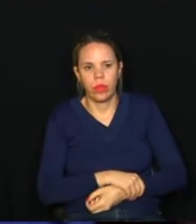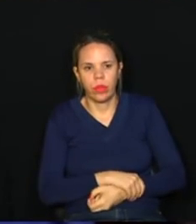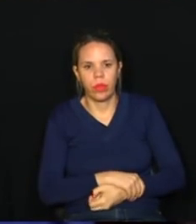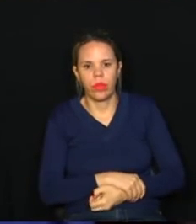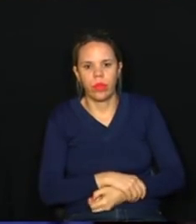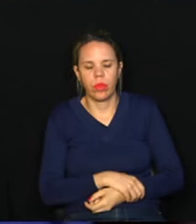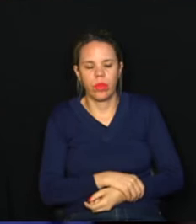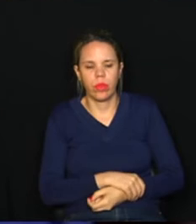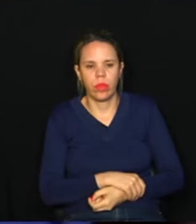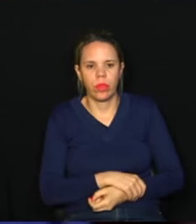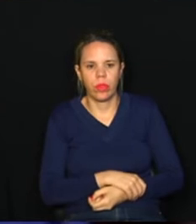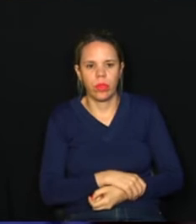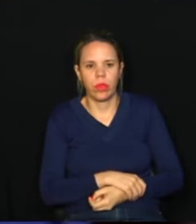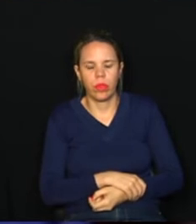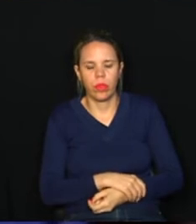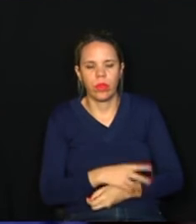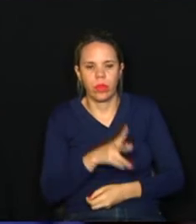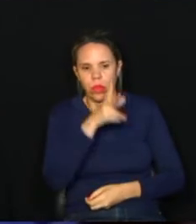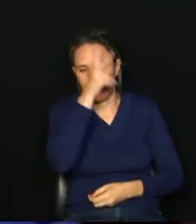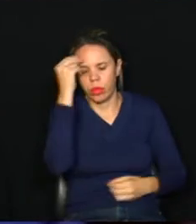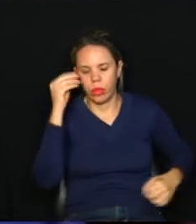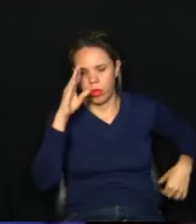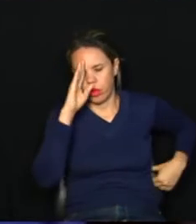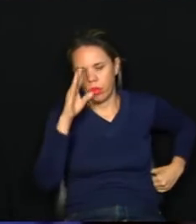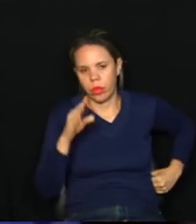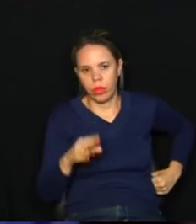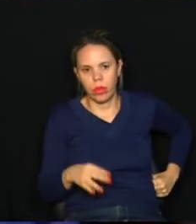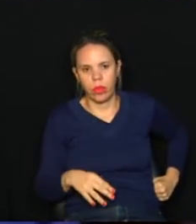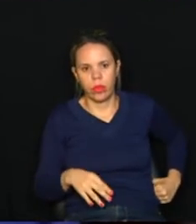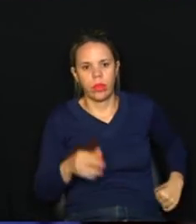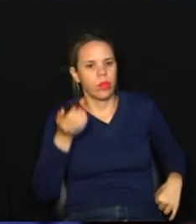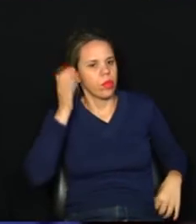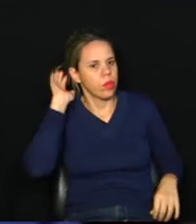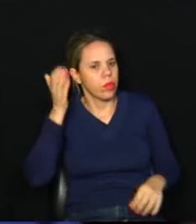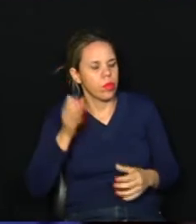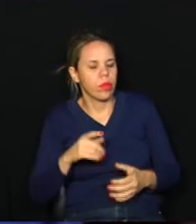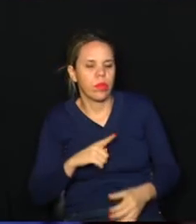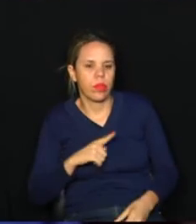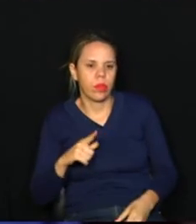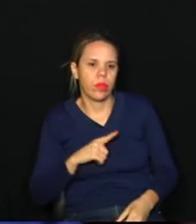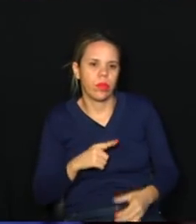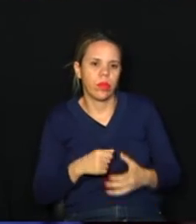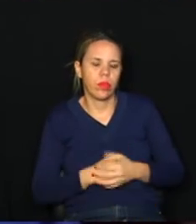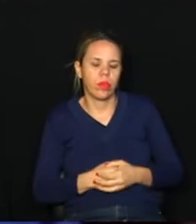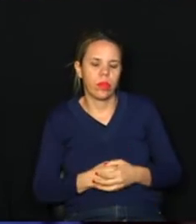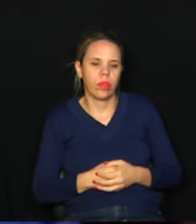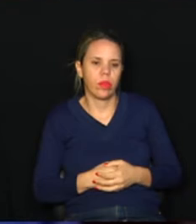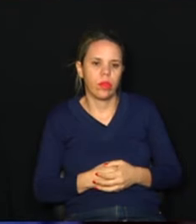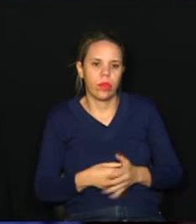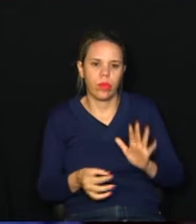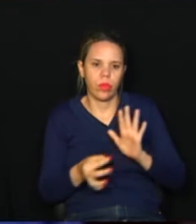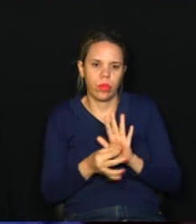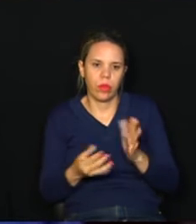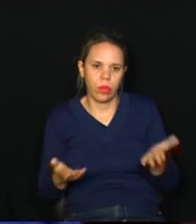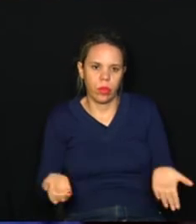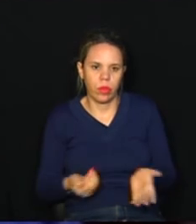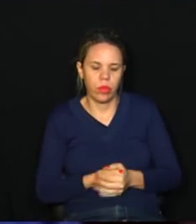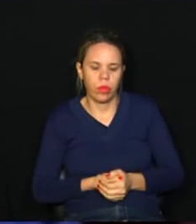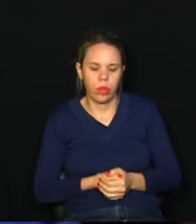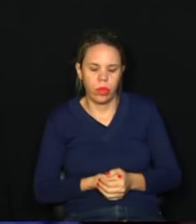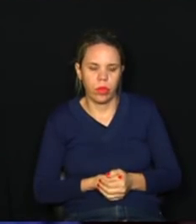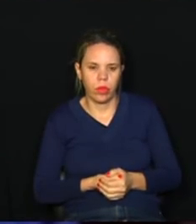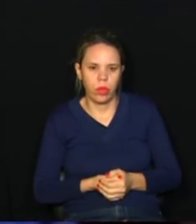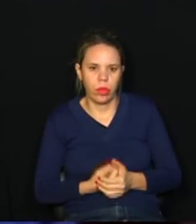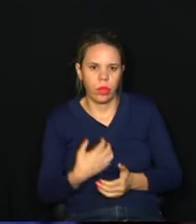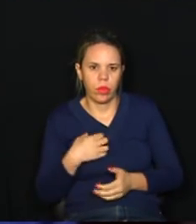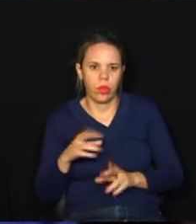eu acredito que a Prefeitura, principalmente o Dário, tem se manifestado de uma